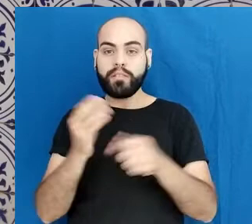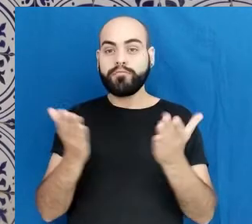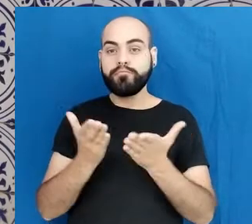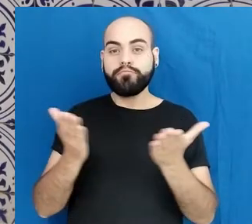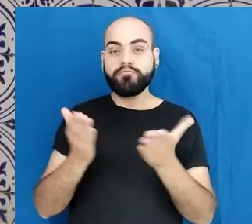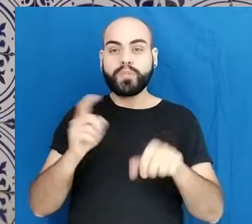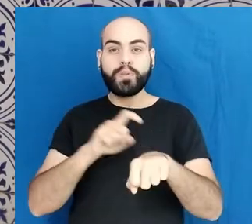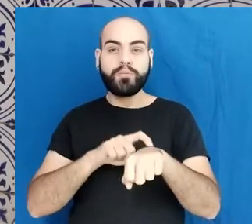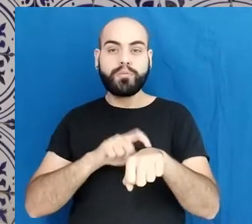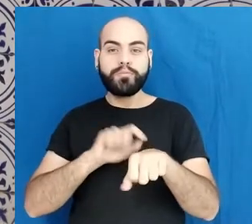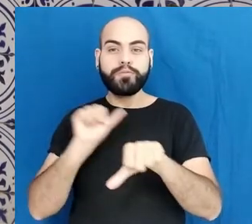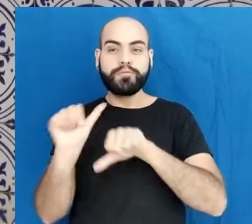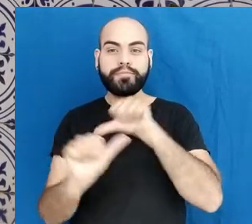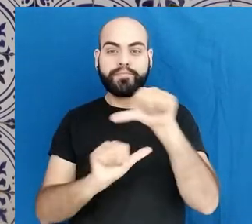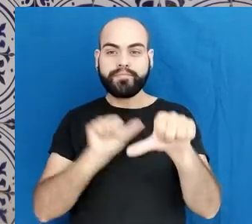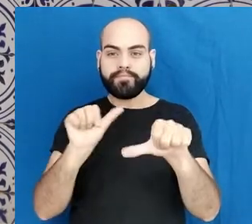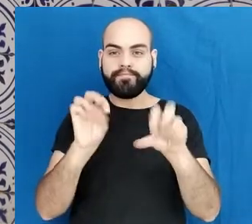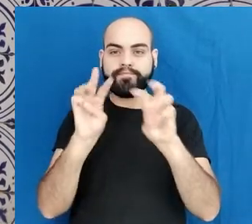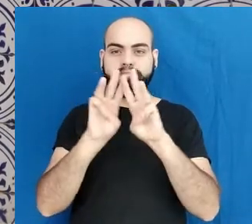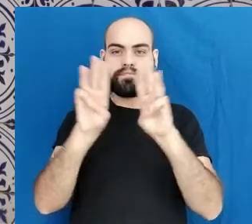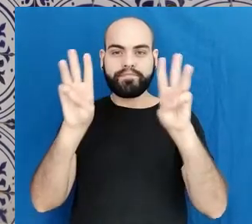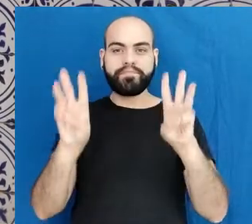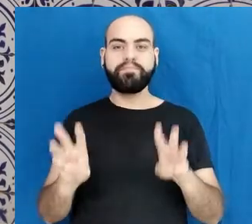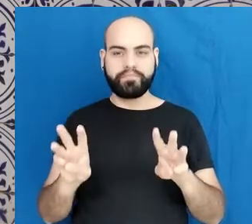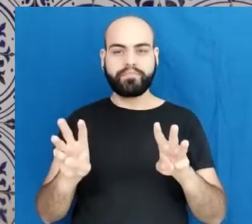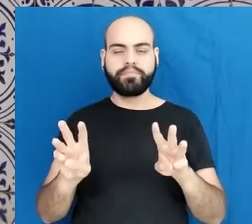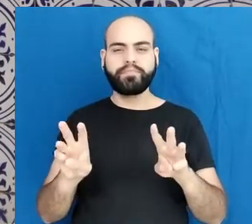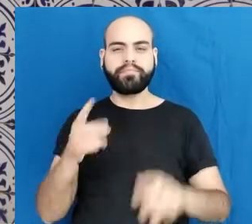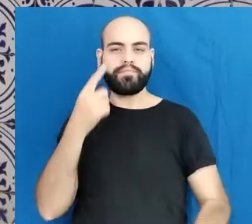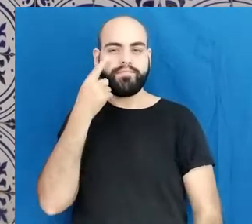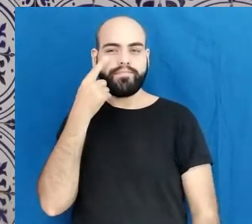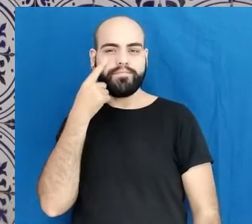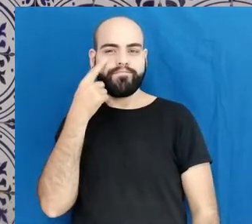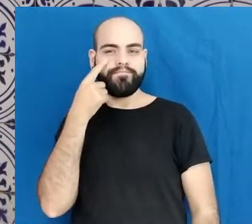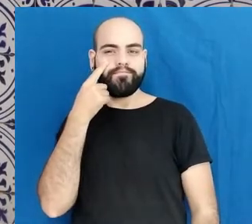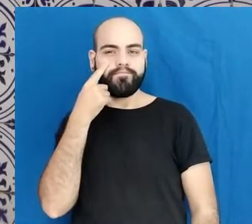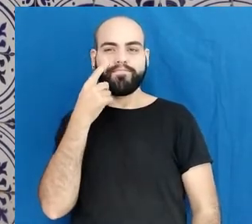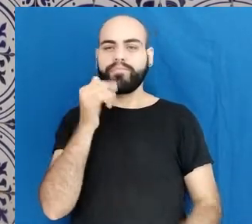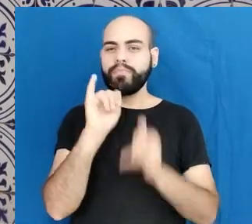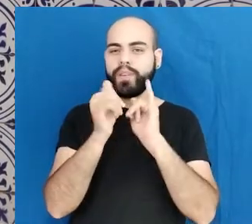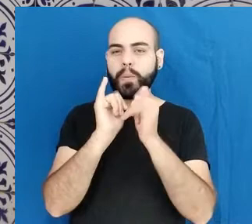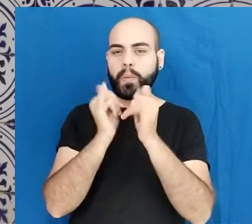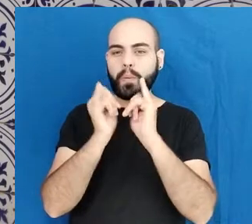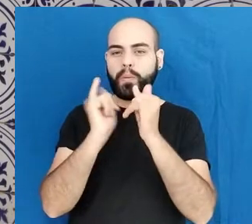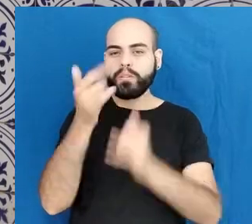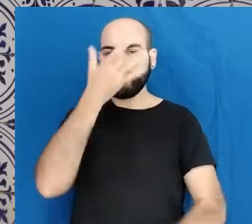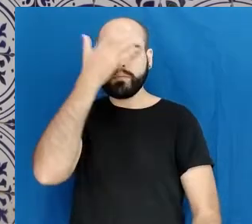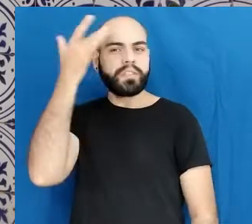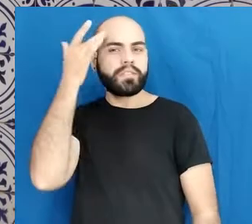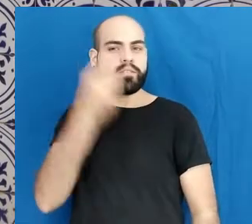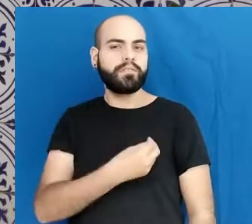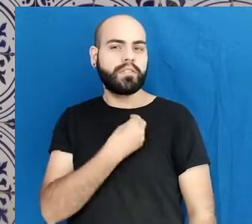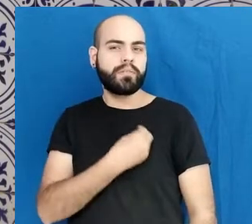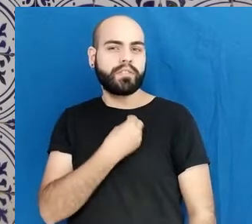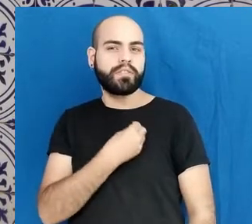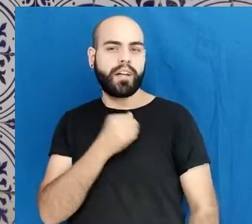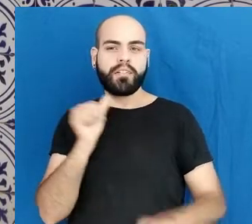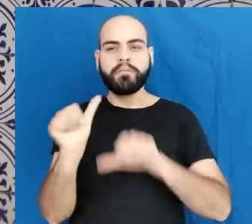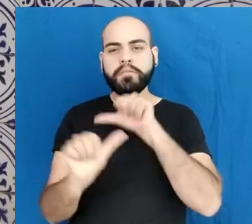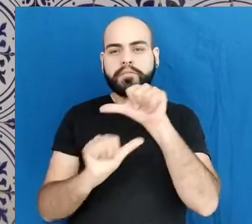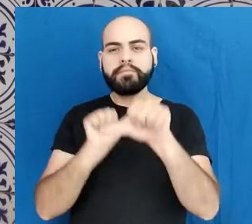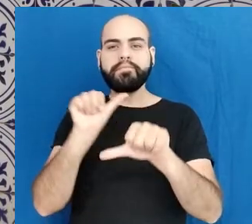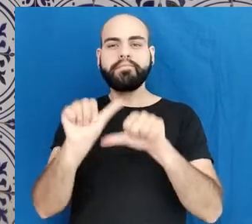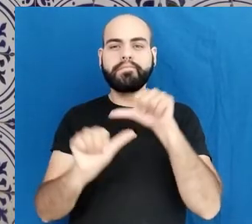nesses momentos, seria transformar a casa num museu. Vamos ver depoimentos de pessoas que participaram ativamente